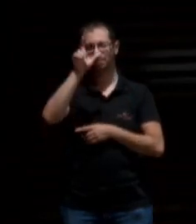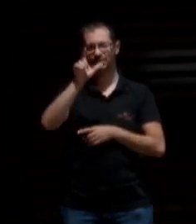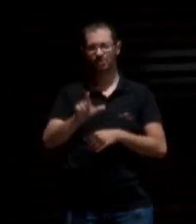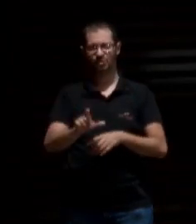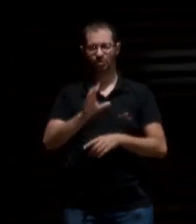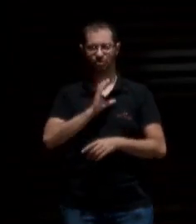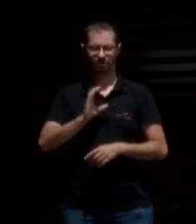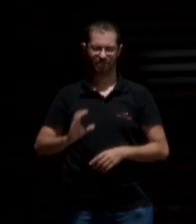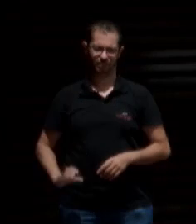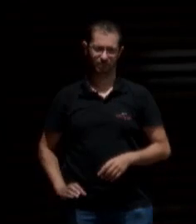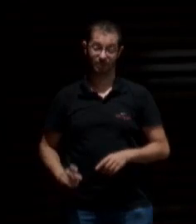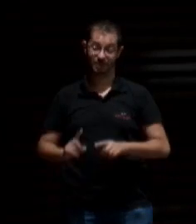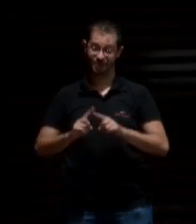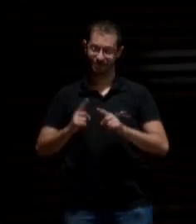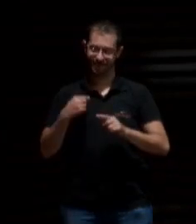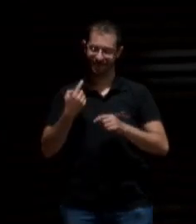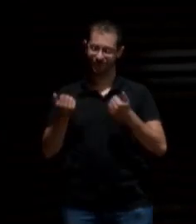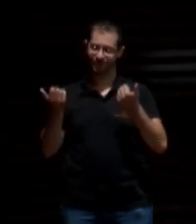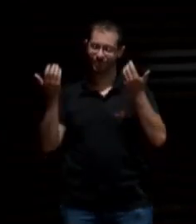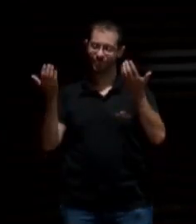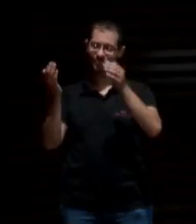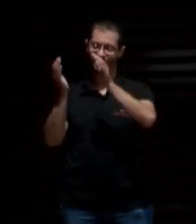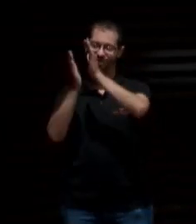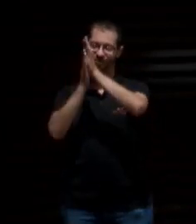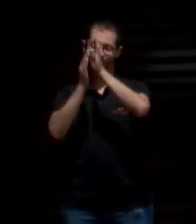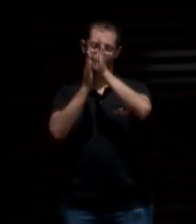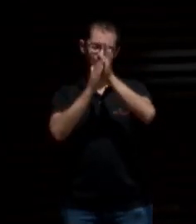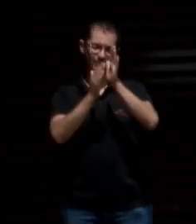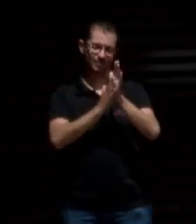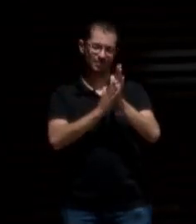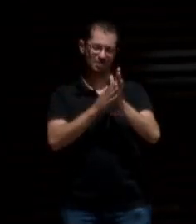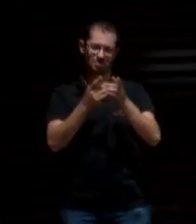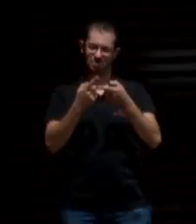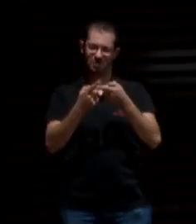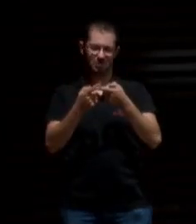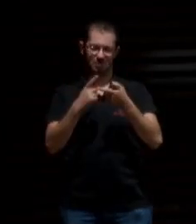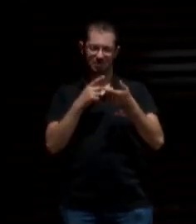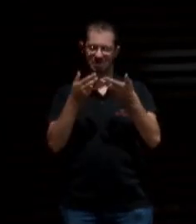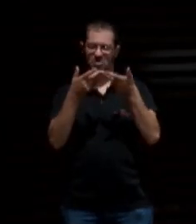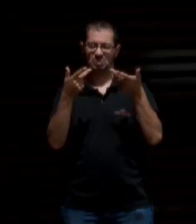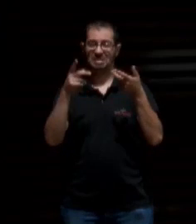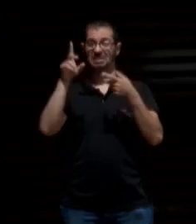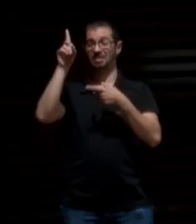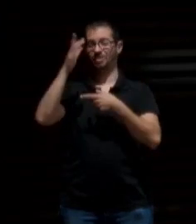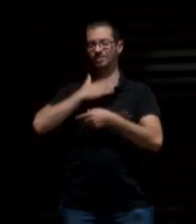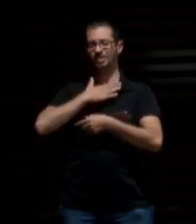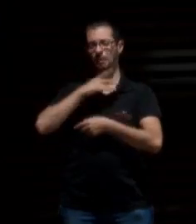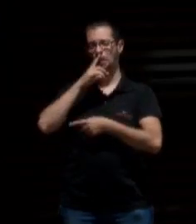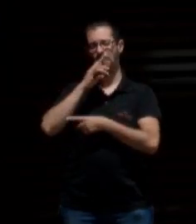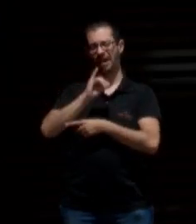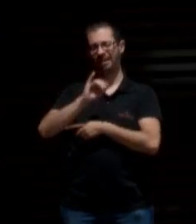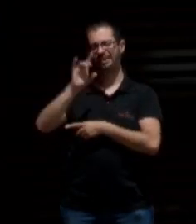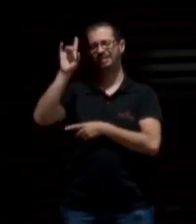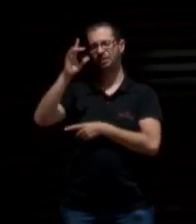Mas nós Te louvamos, Senhor, porque não é pelos nossos méritos que o Senhor é o nosso Pai. O Senhor é o